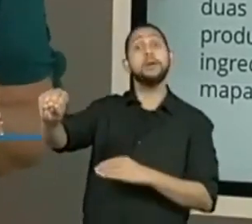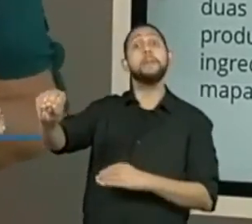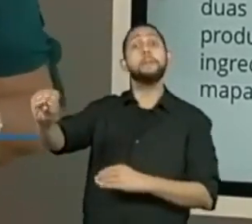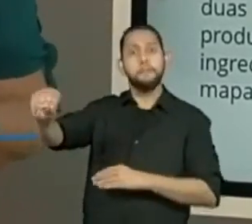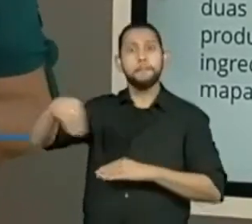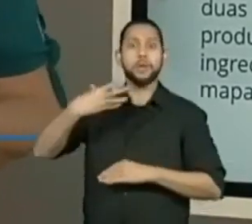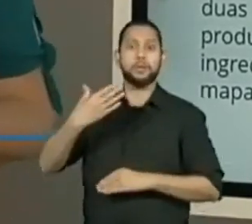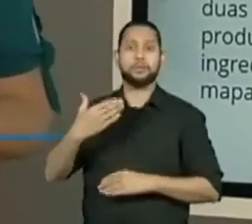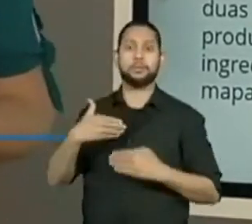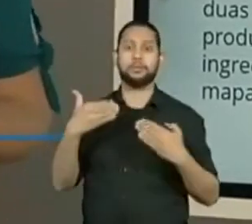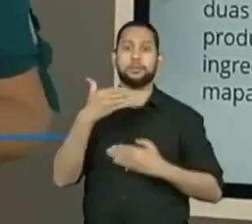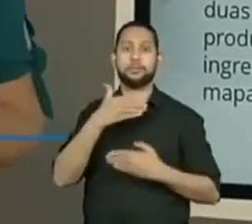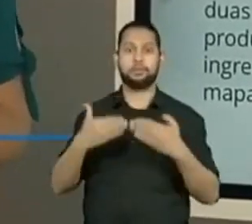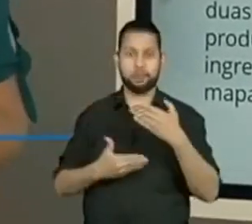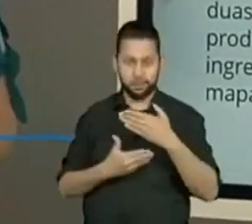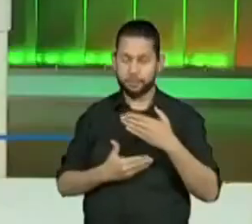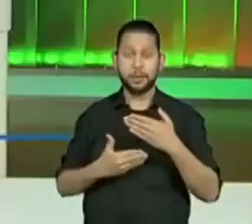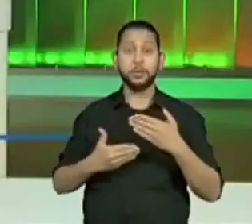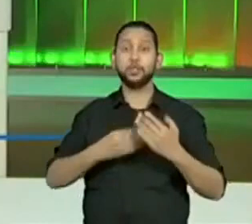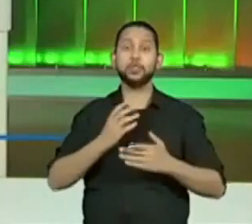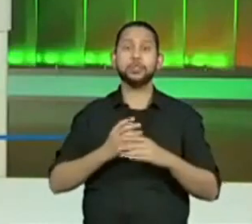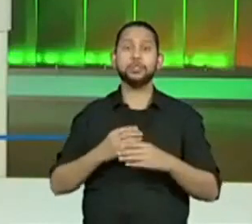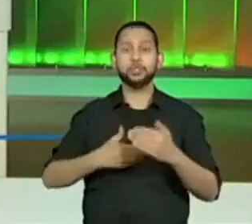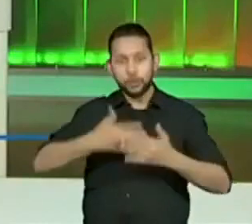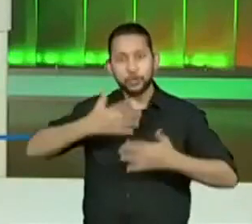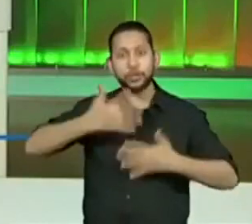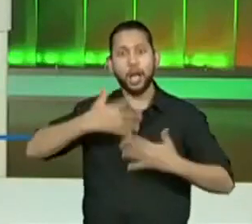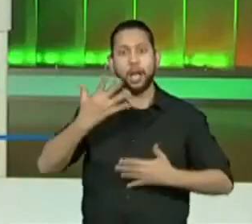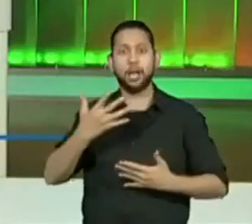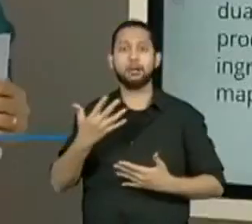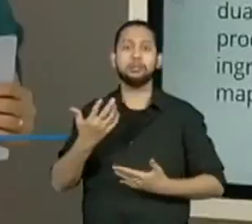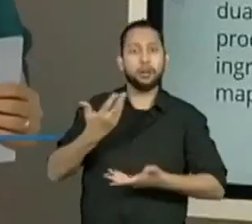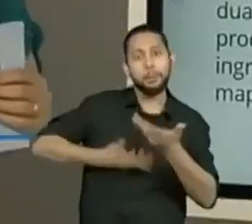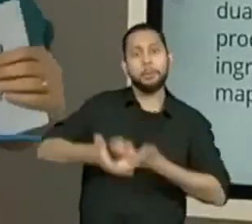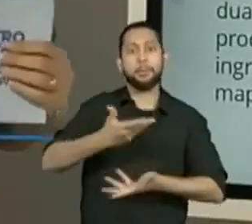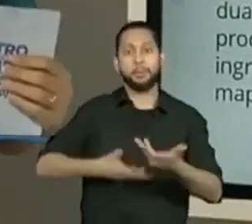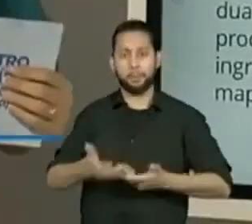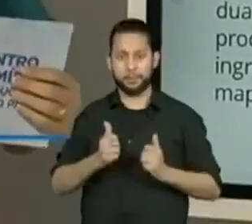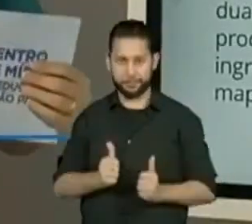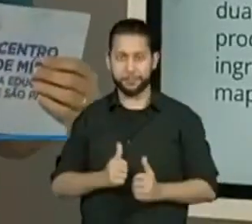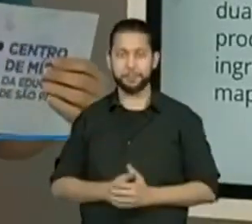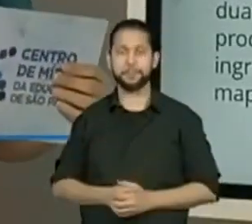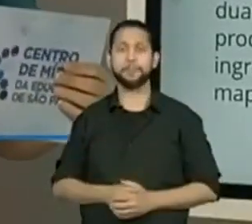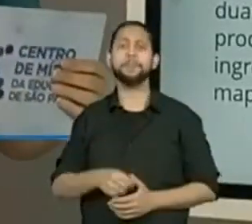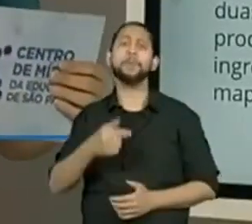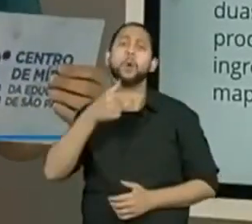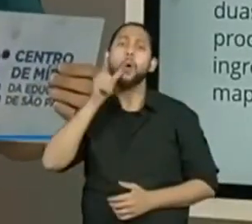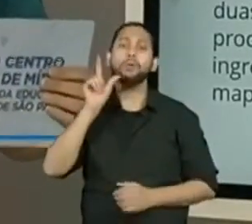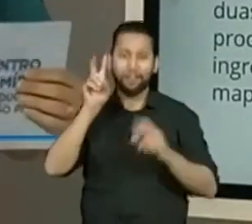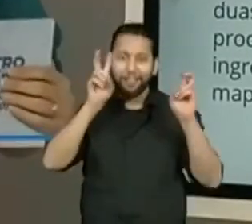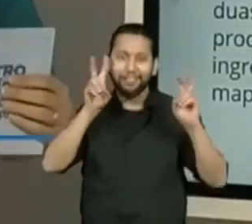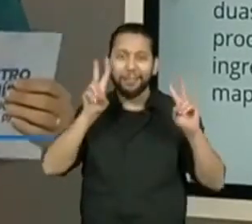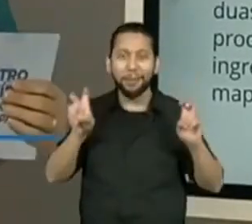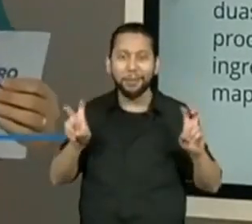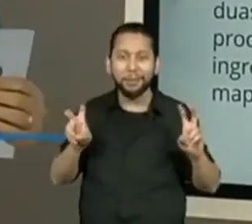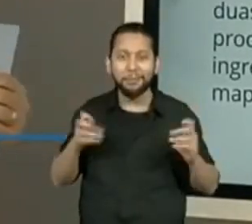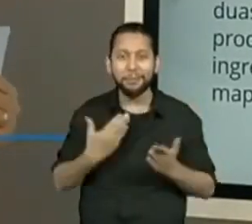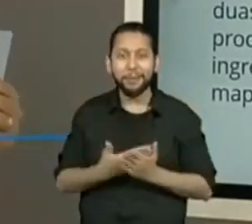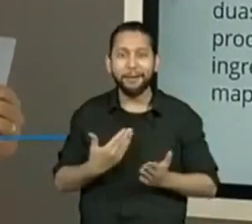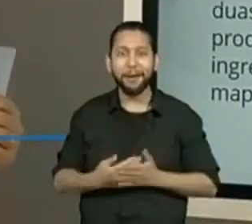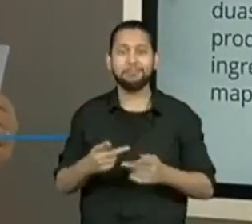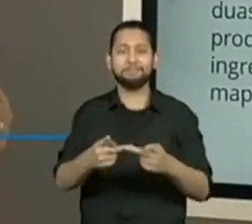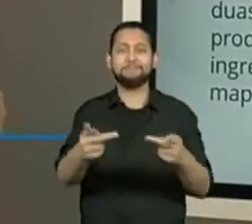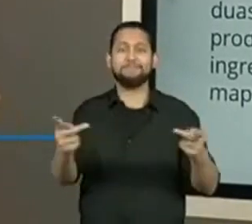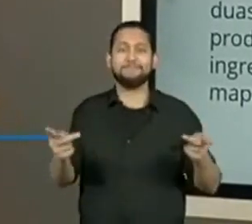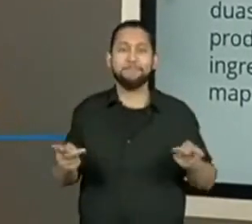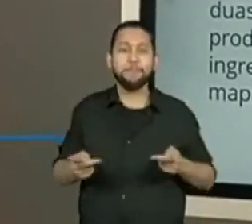comigo tudo bem então vamos lá ontem a gente conversou de pizza é uma delícia